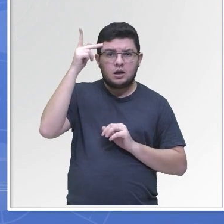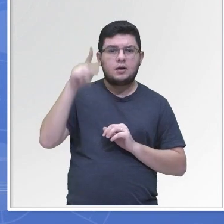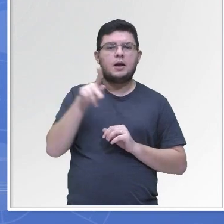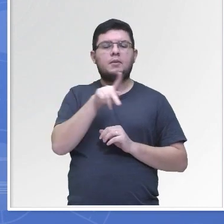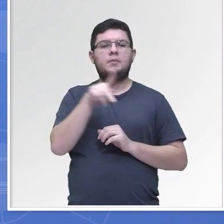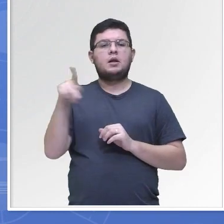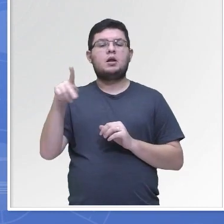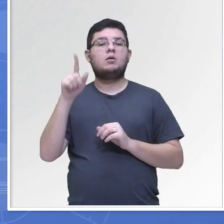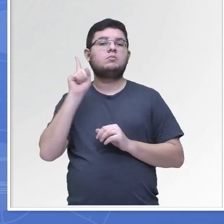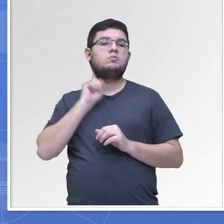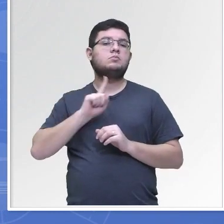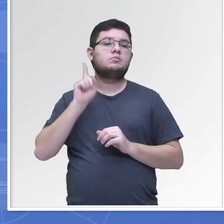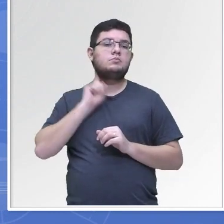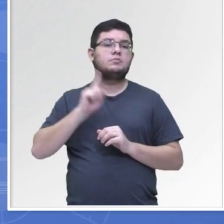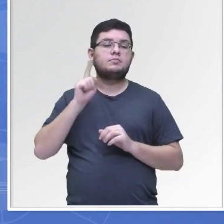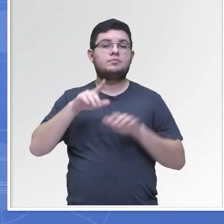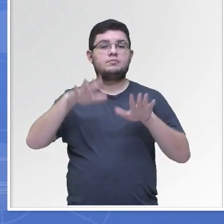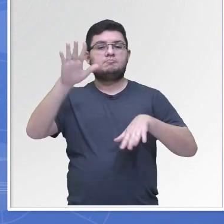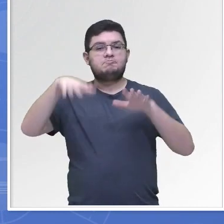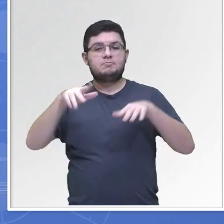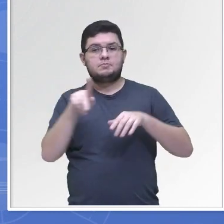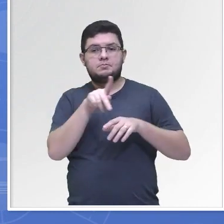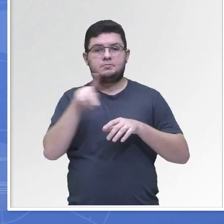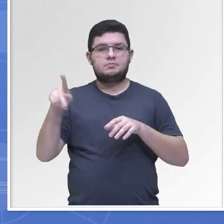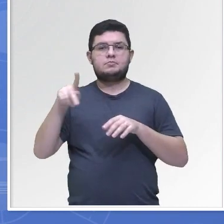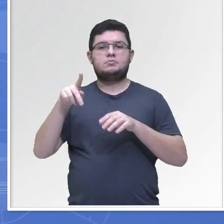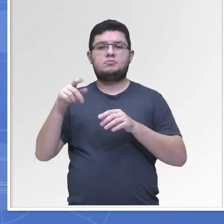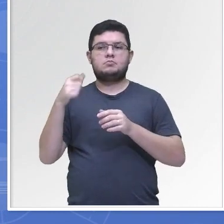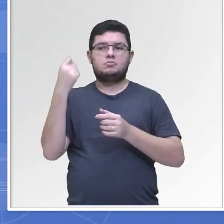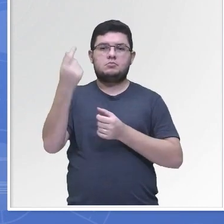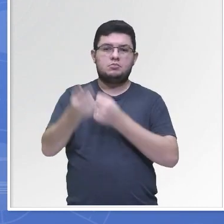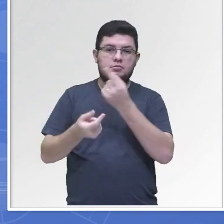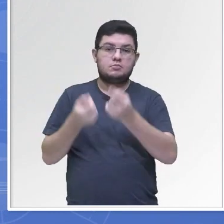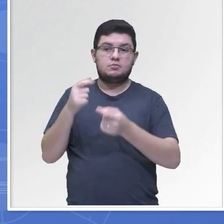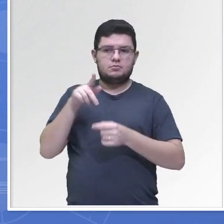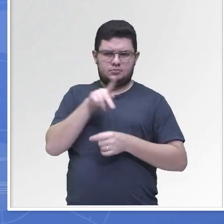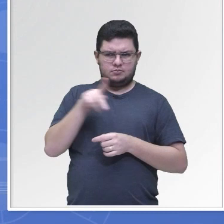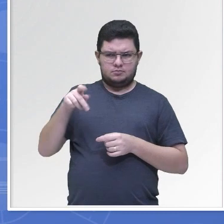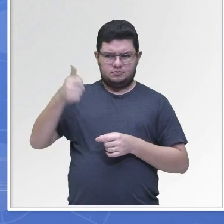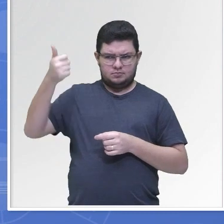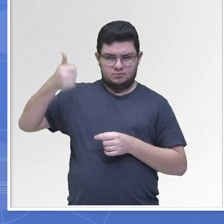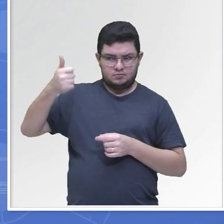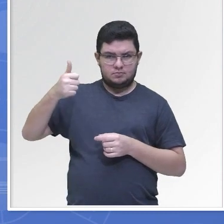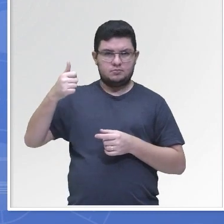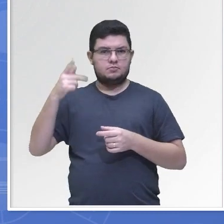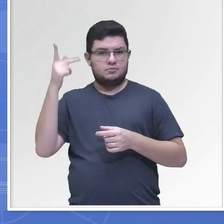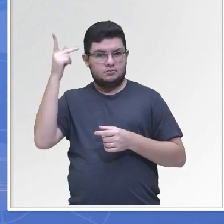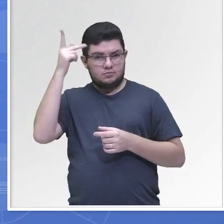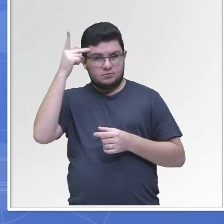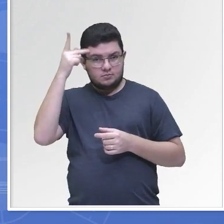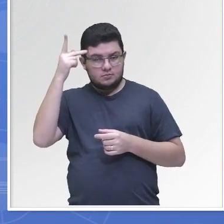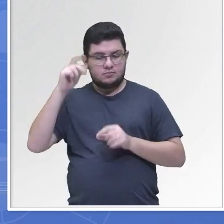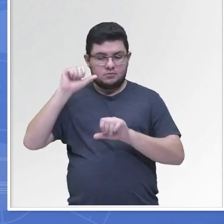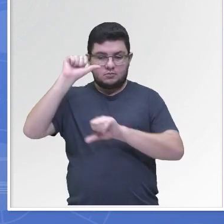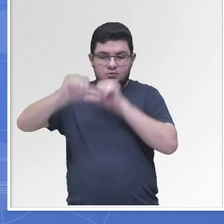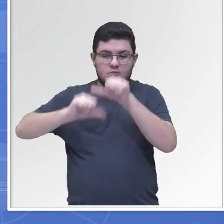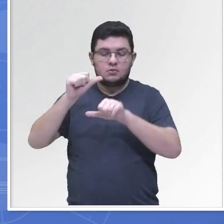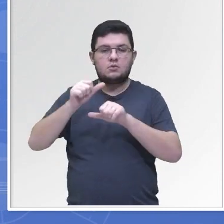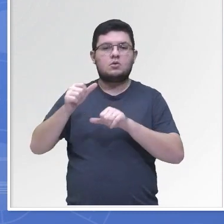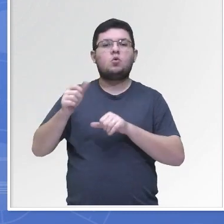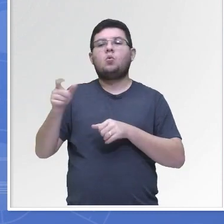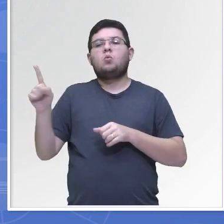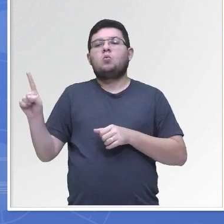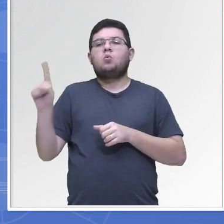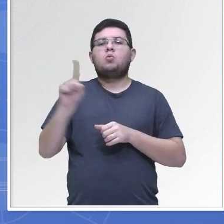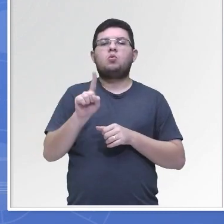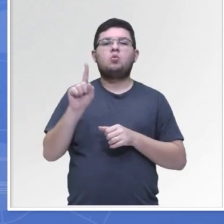caso do café, e em seguida vinha um representante mineiro, que era o maior produtor de leites e derivados. mas até hoje